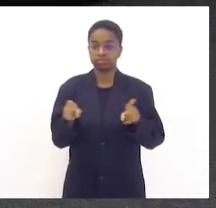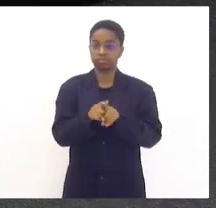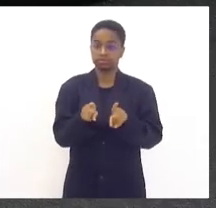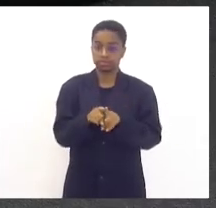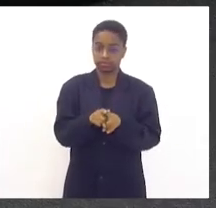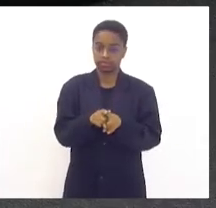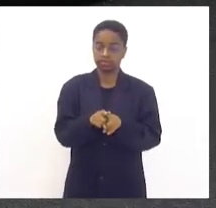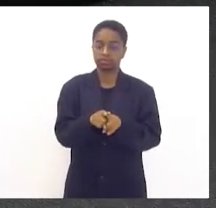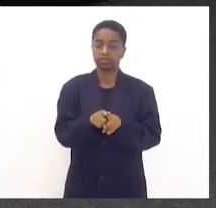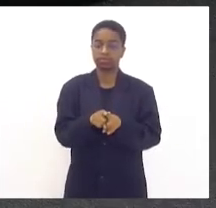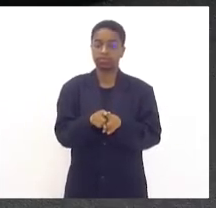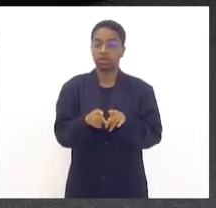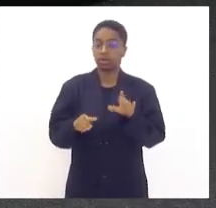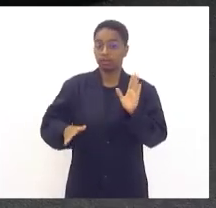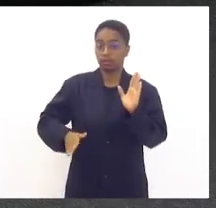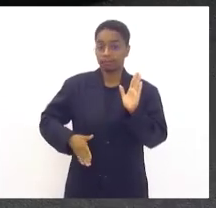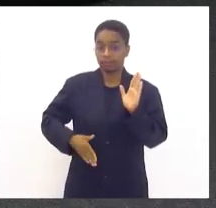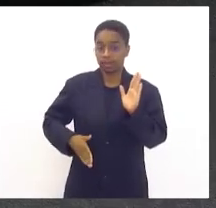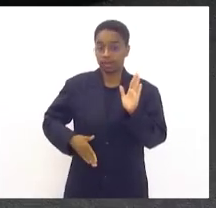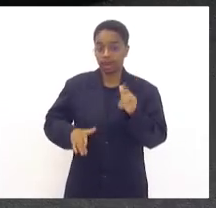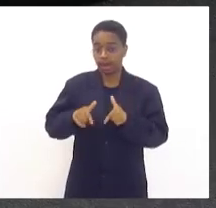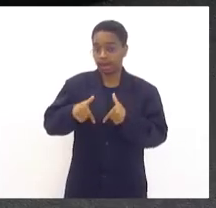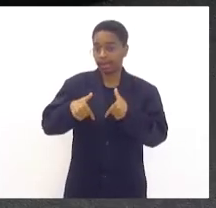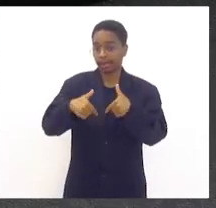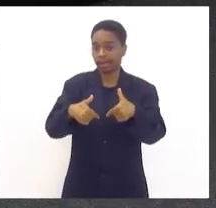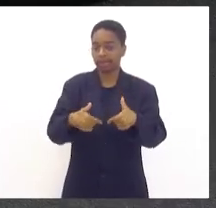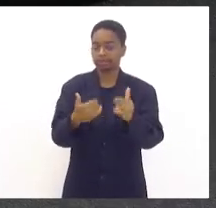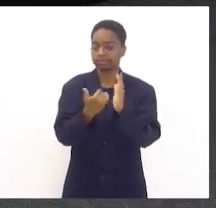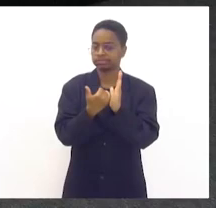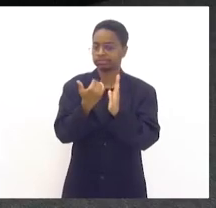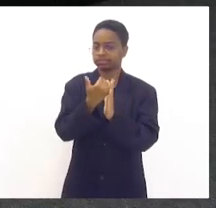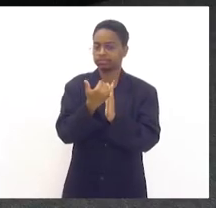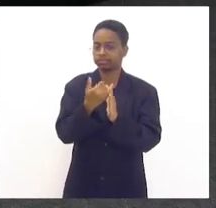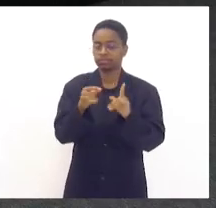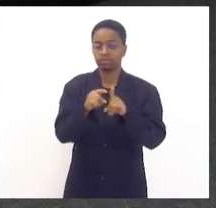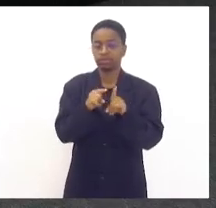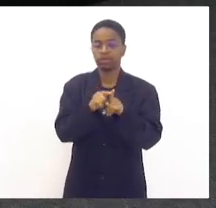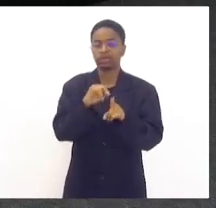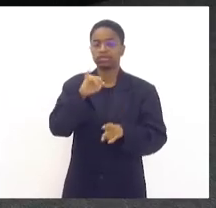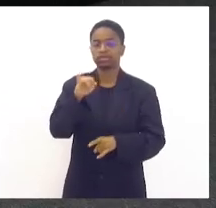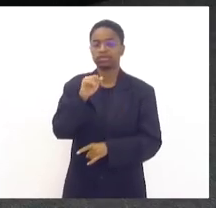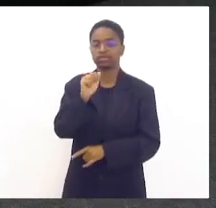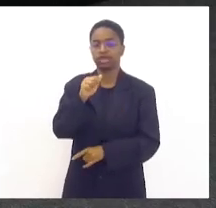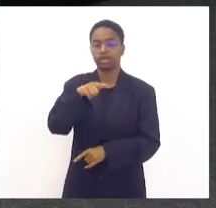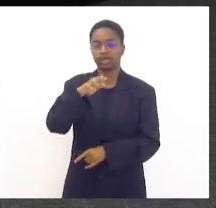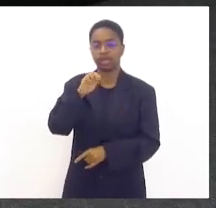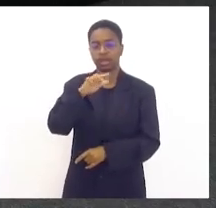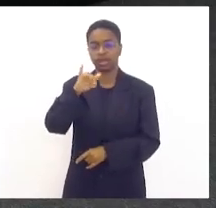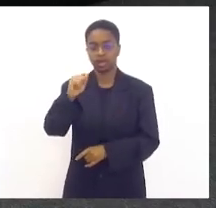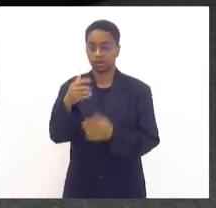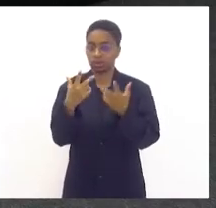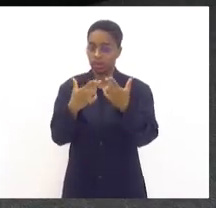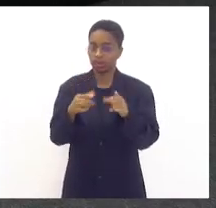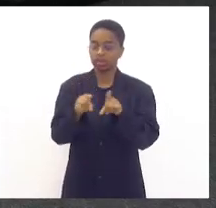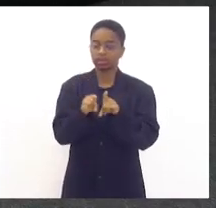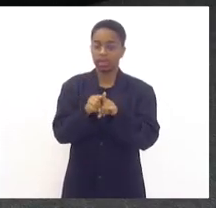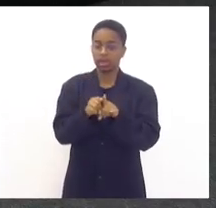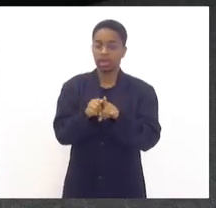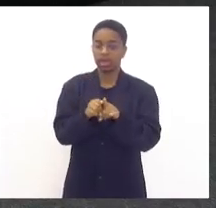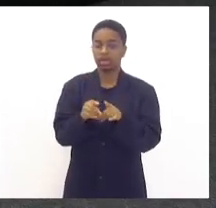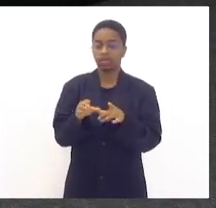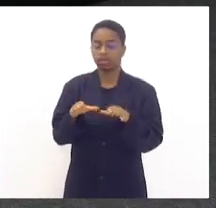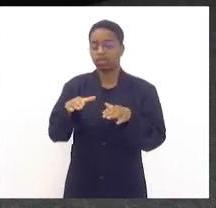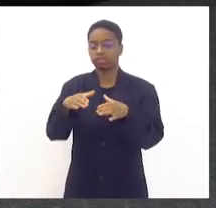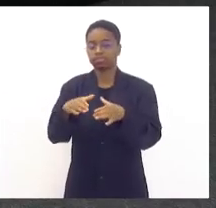poder paralelo do tráfico de drogas impetra. A gente vai na Jaqueira, a mesma coisa. Vai no Buraco Quente, Vila União, a mesma